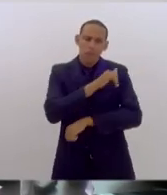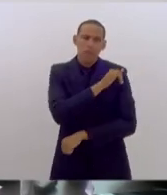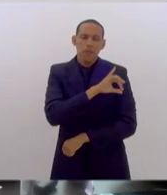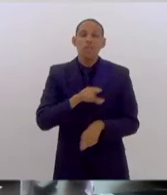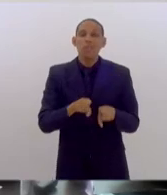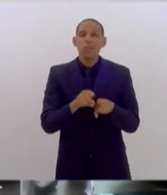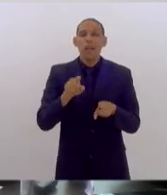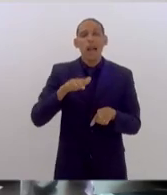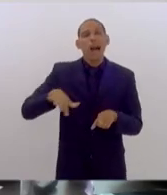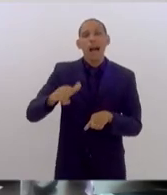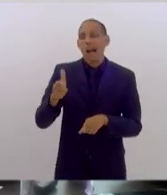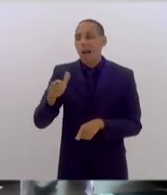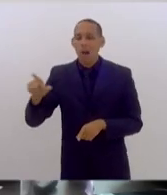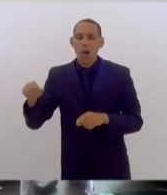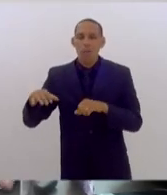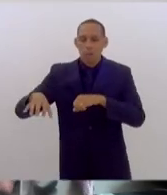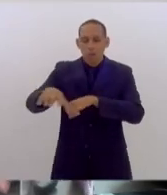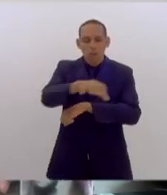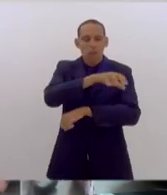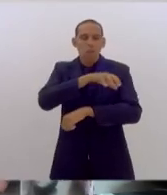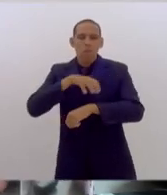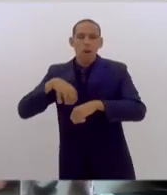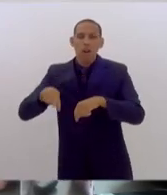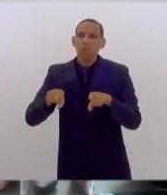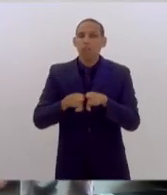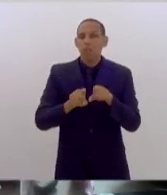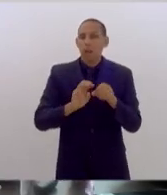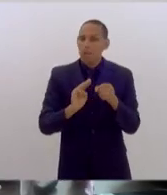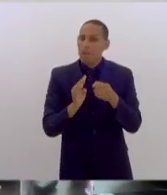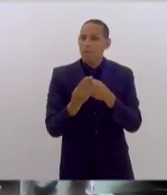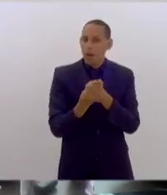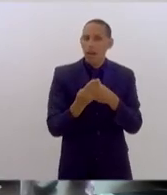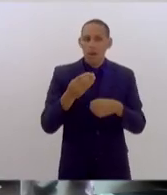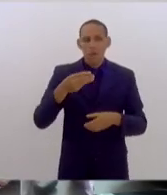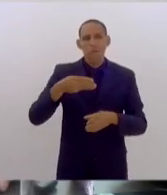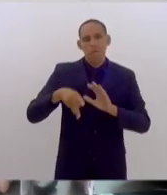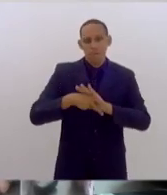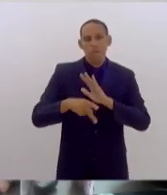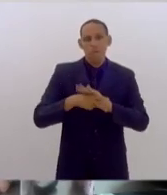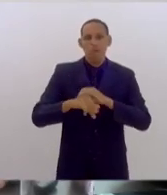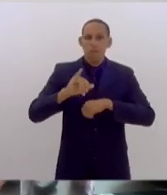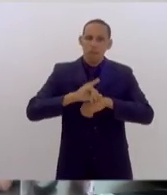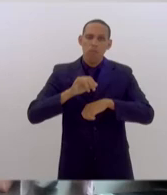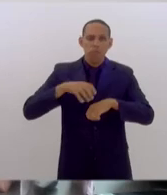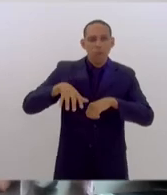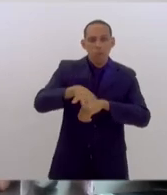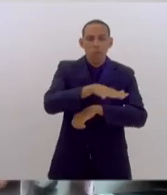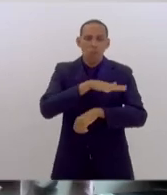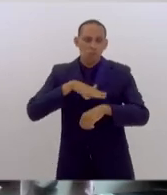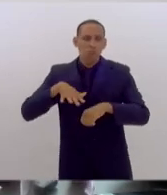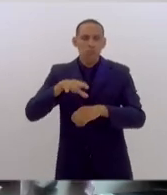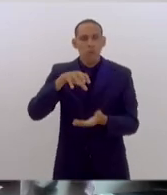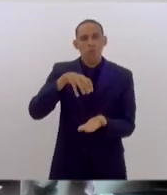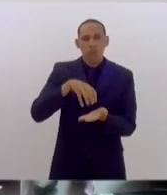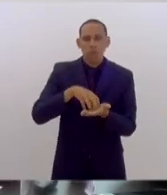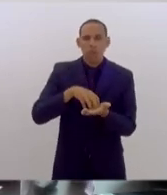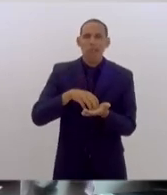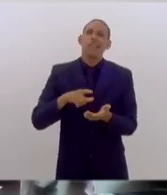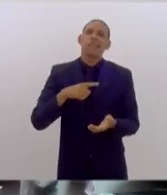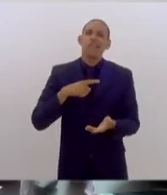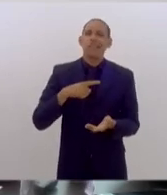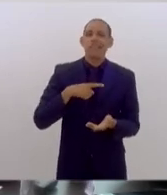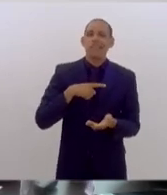e as demais áreas que a compõem seja na comparação entre bairros situados no próprio núcleo da região metropolitana de um lado dos povos mais